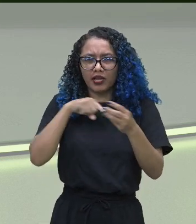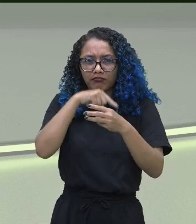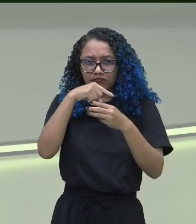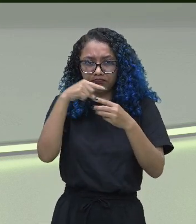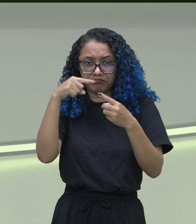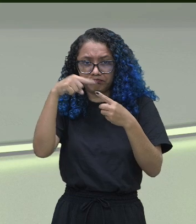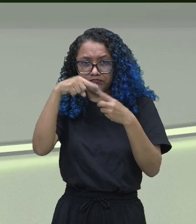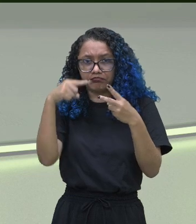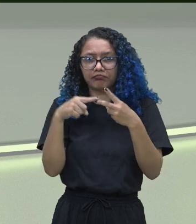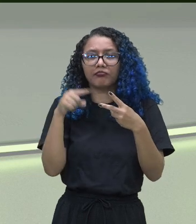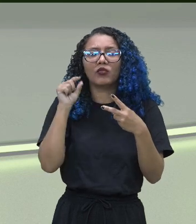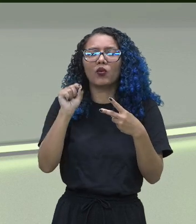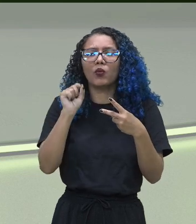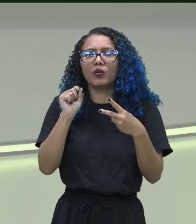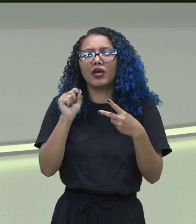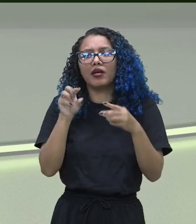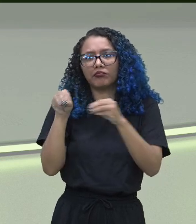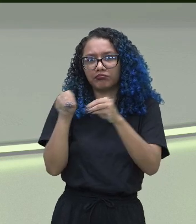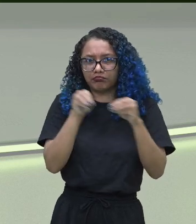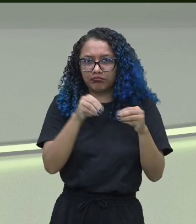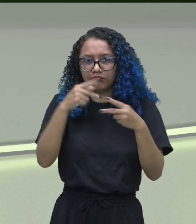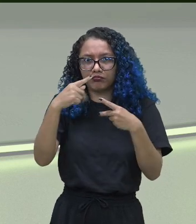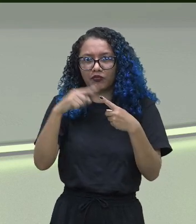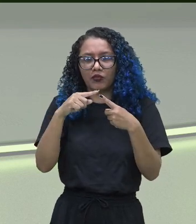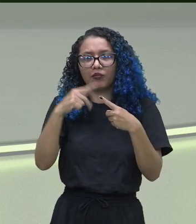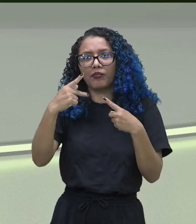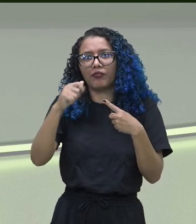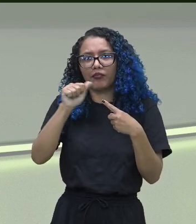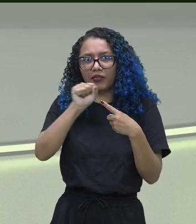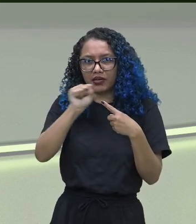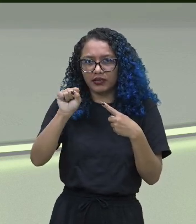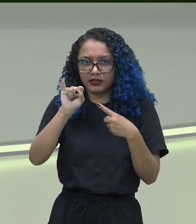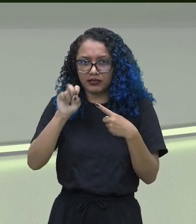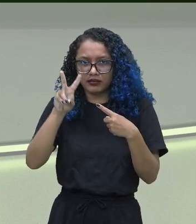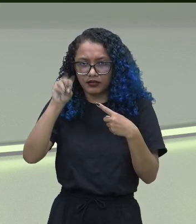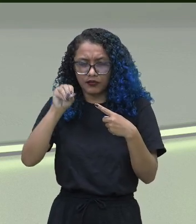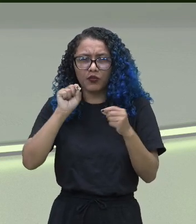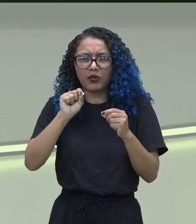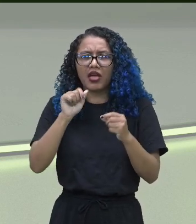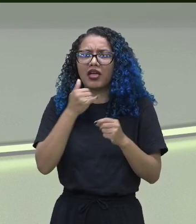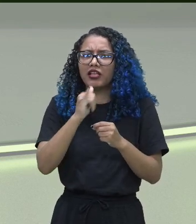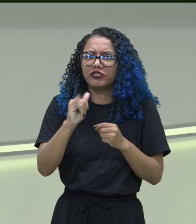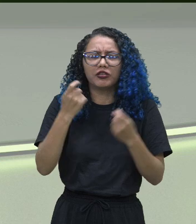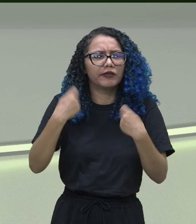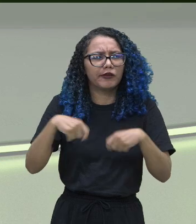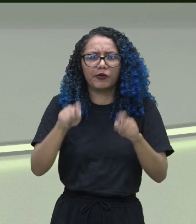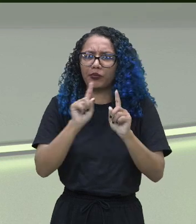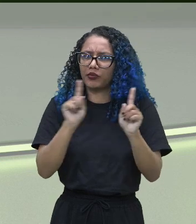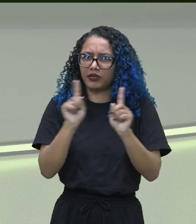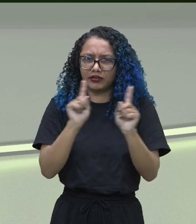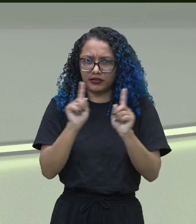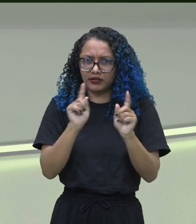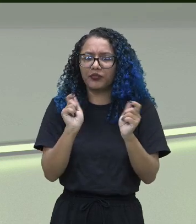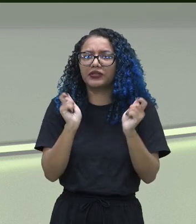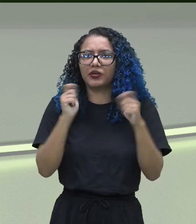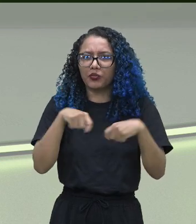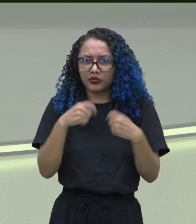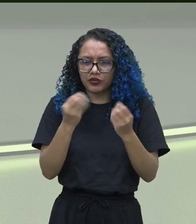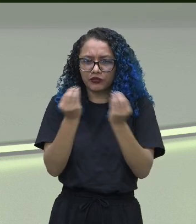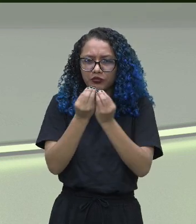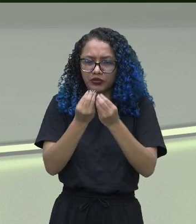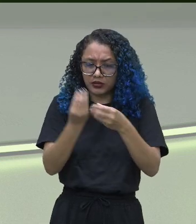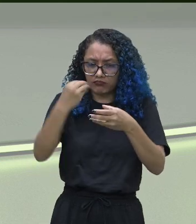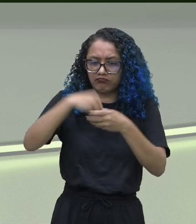de transporte passivo, em que não há gasto de energia, para a passagem dessas